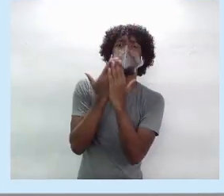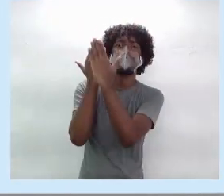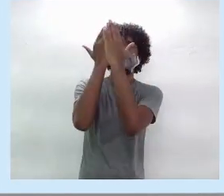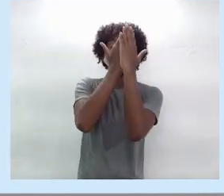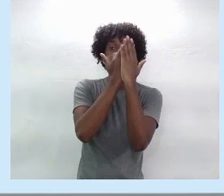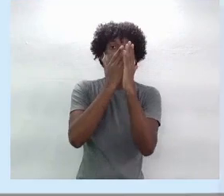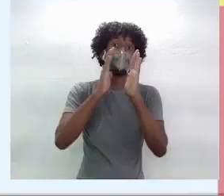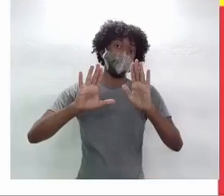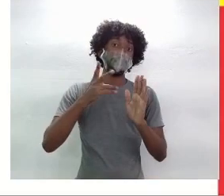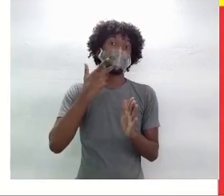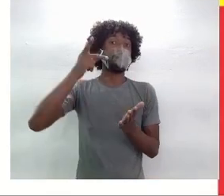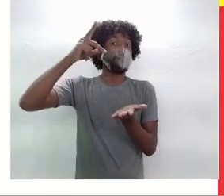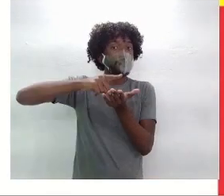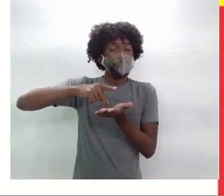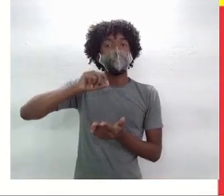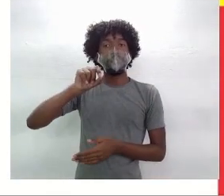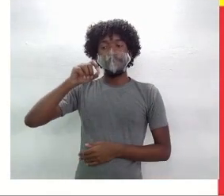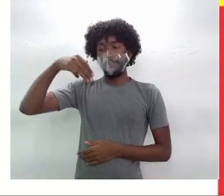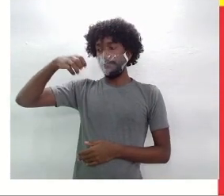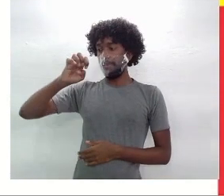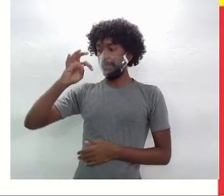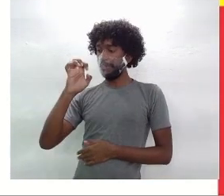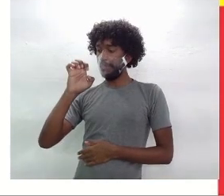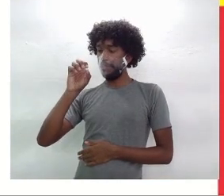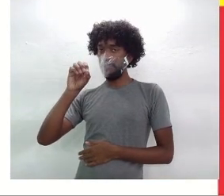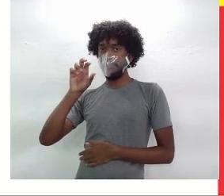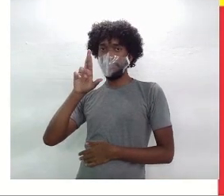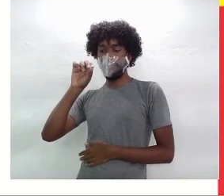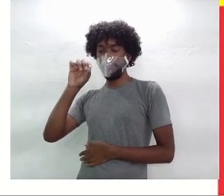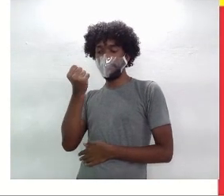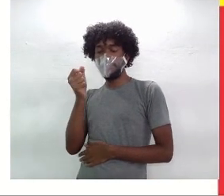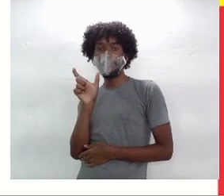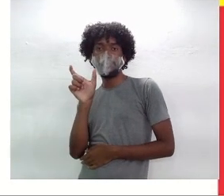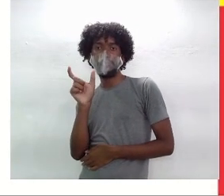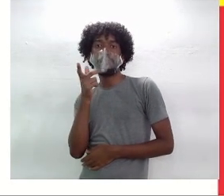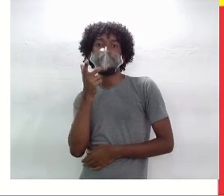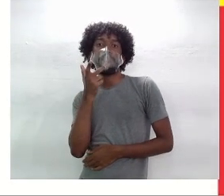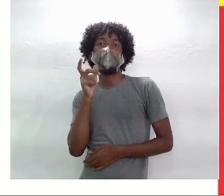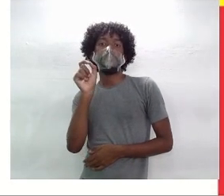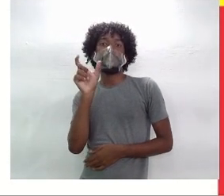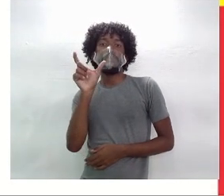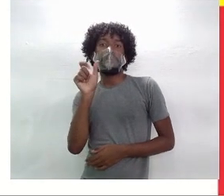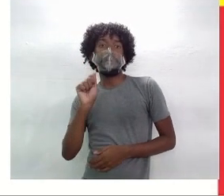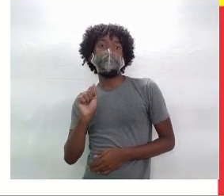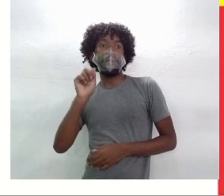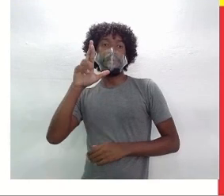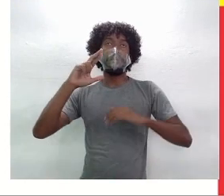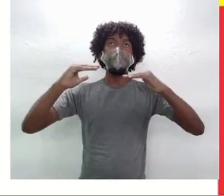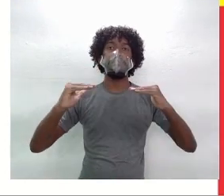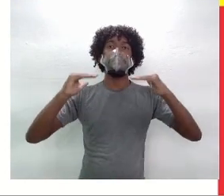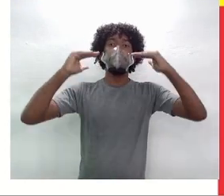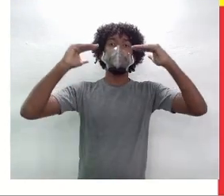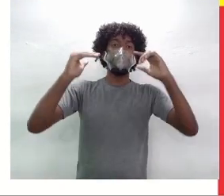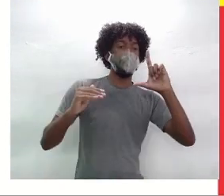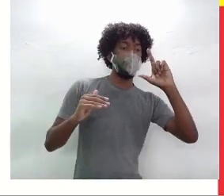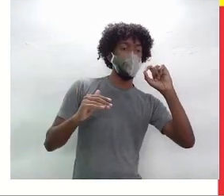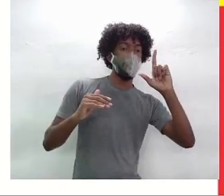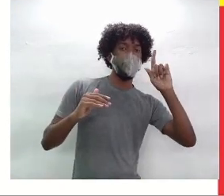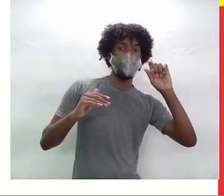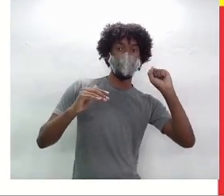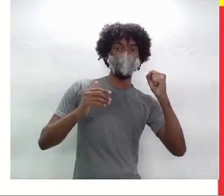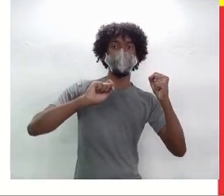realidade, ela vem do grego meteoros, que é elevado no ar, e logos em relação ao